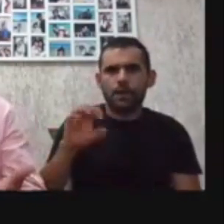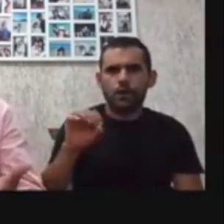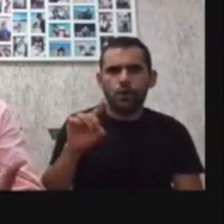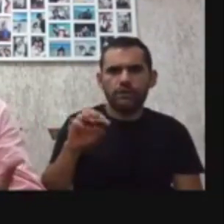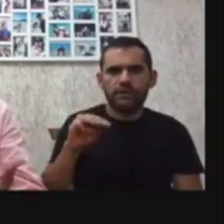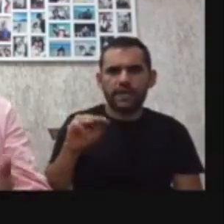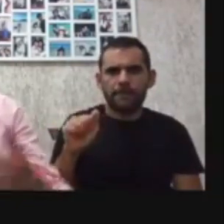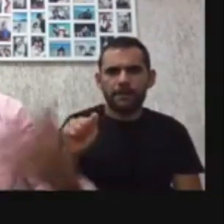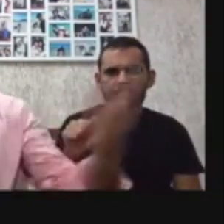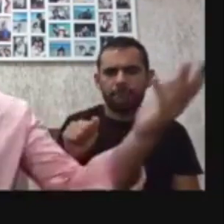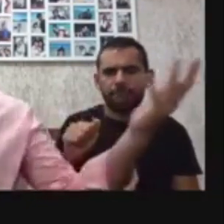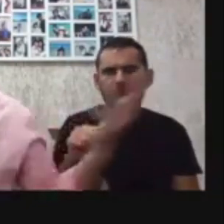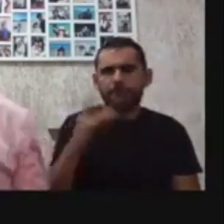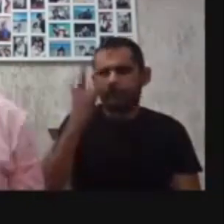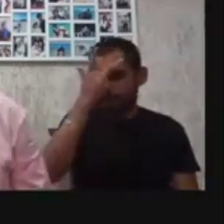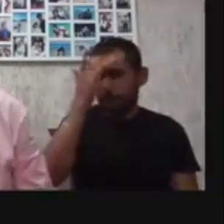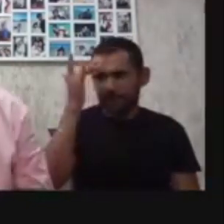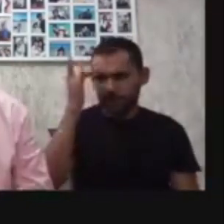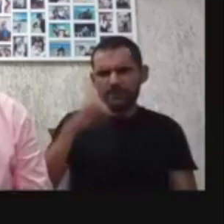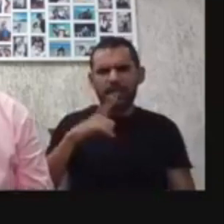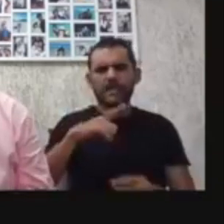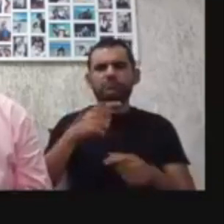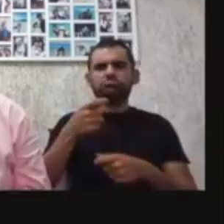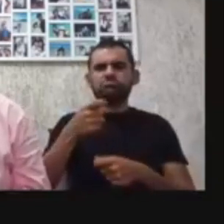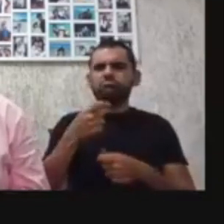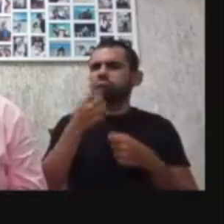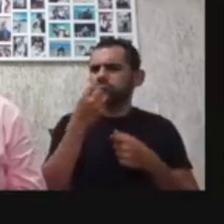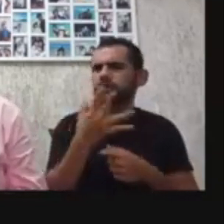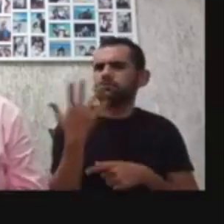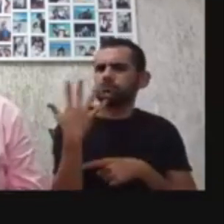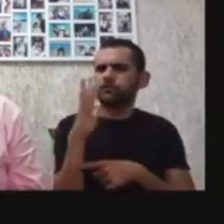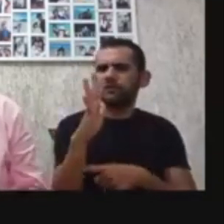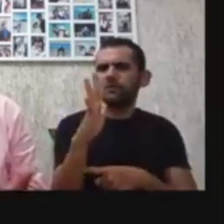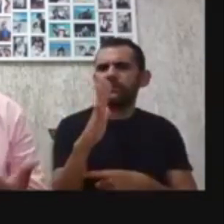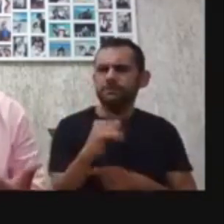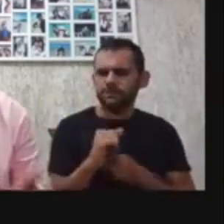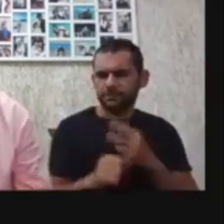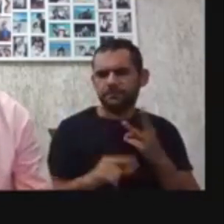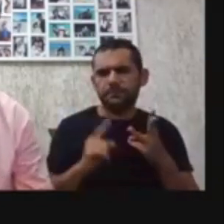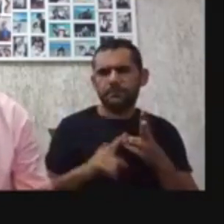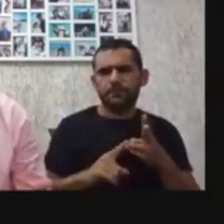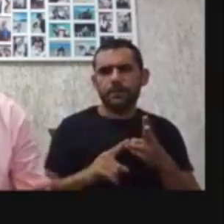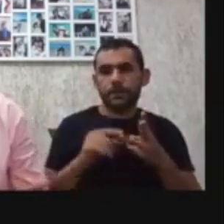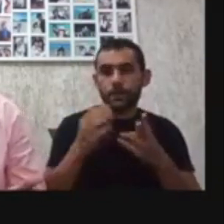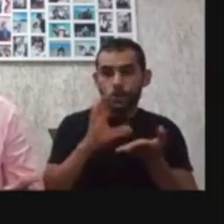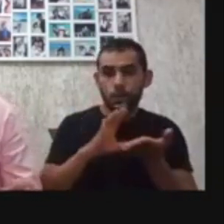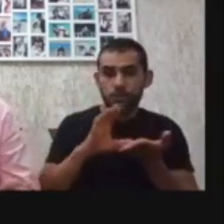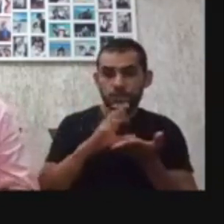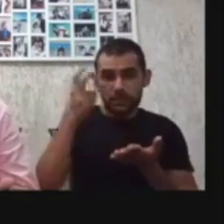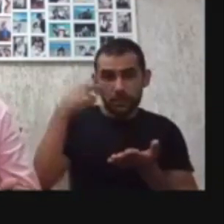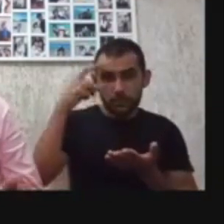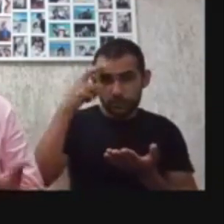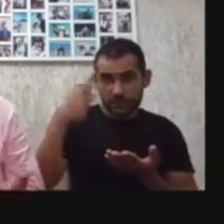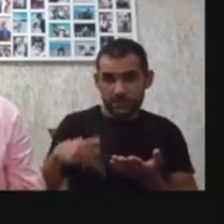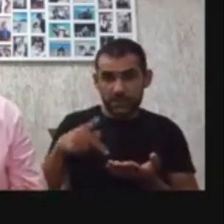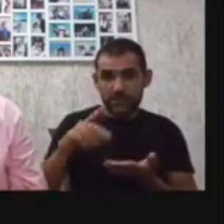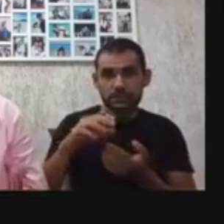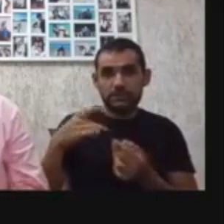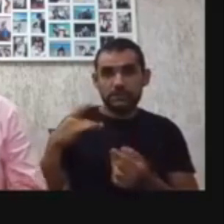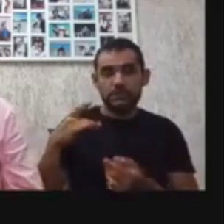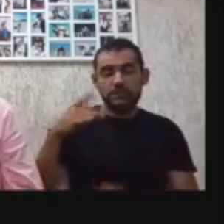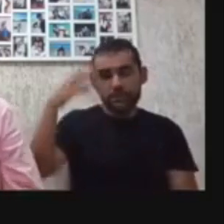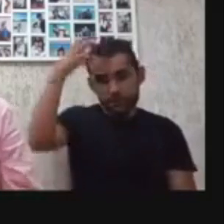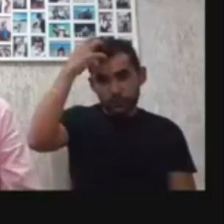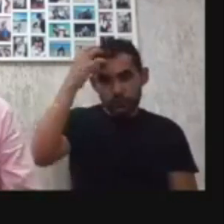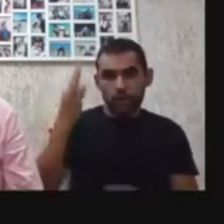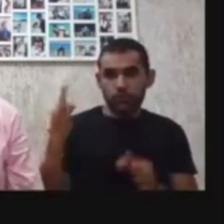ter pessoas, né, com engajamento no meio ambiente na nossa cidade, o Conselho da Cultura de São João del Rei, do